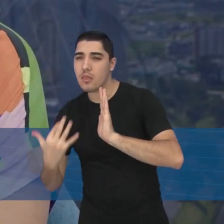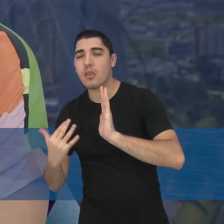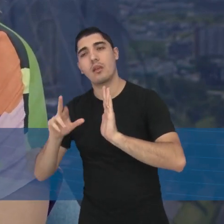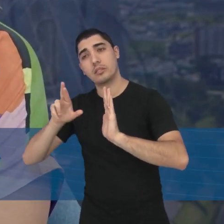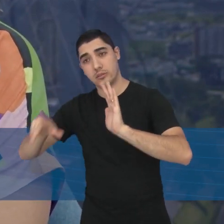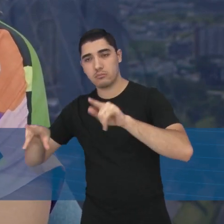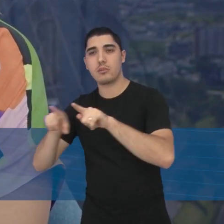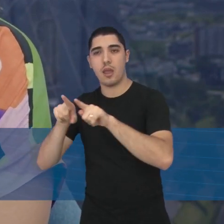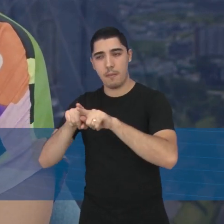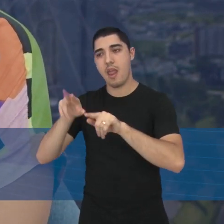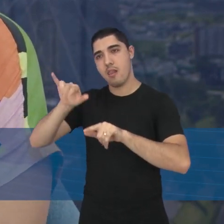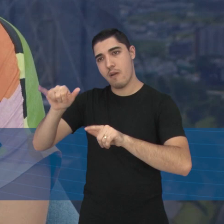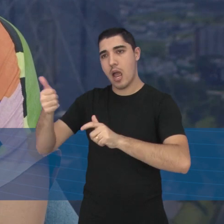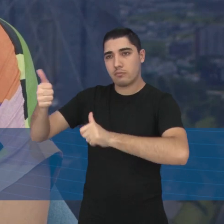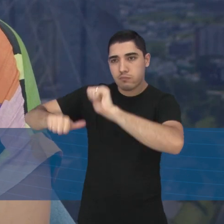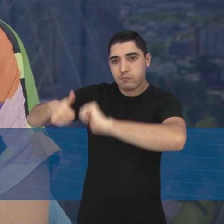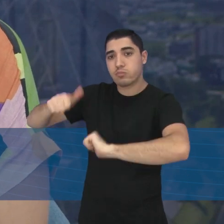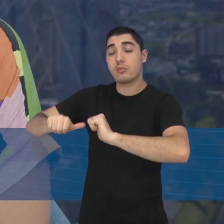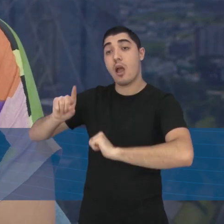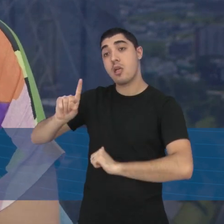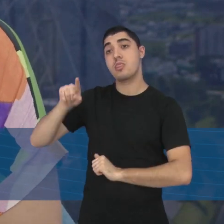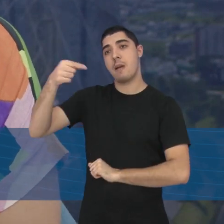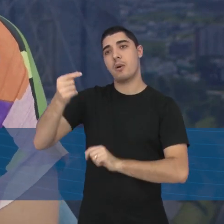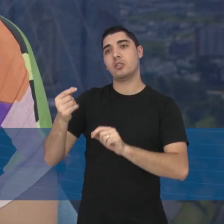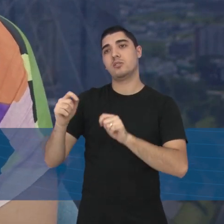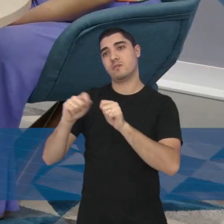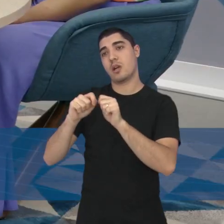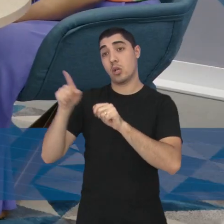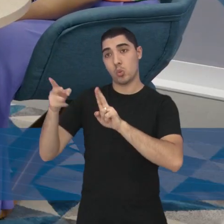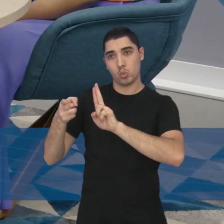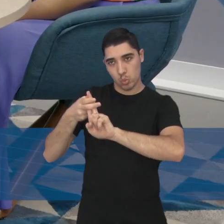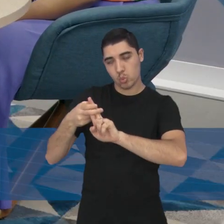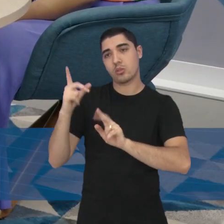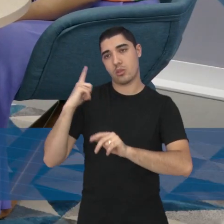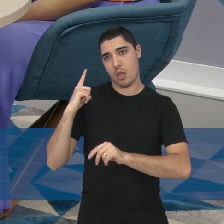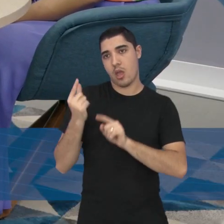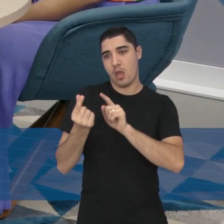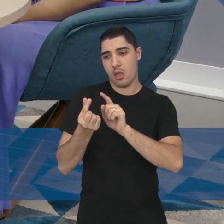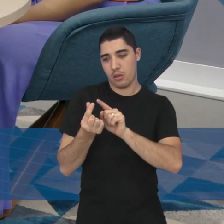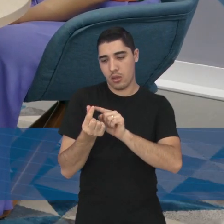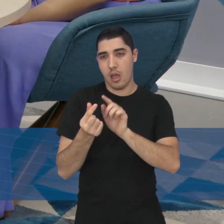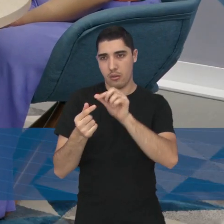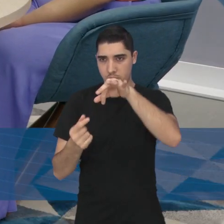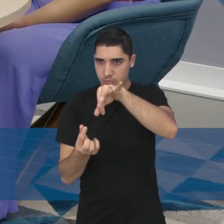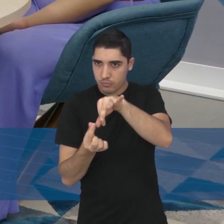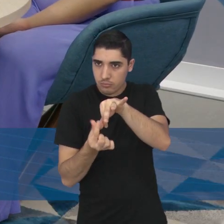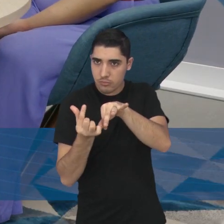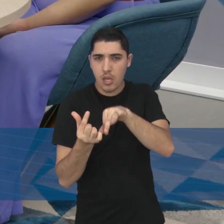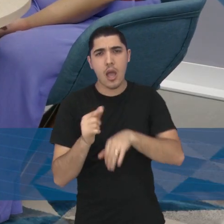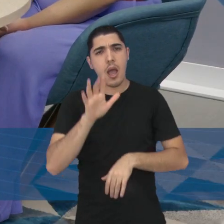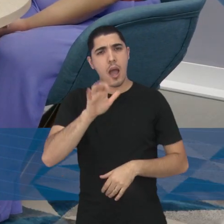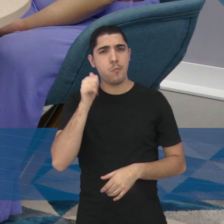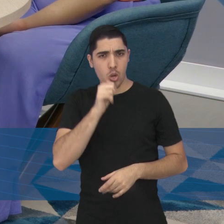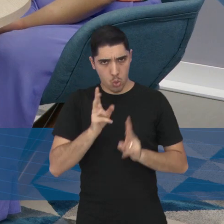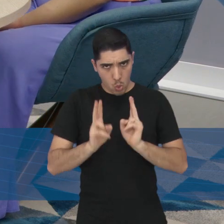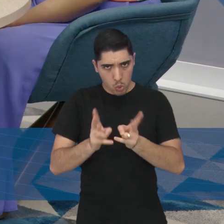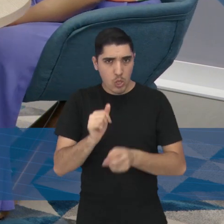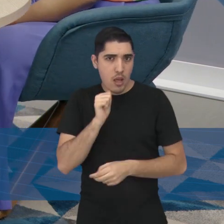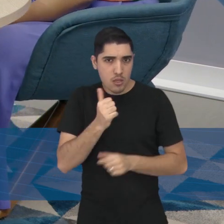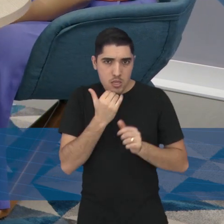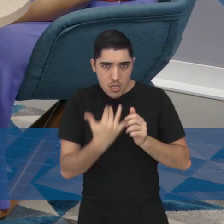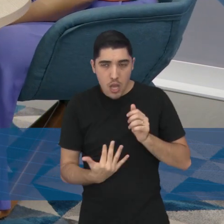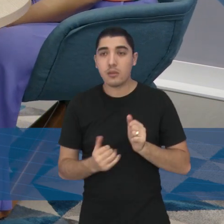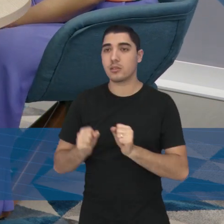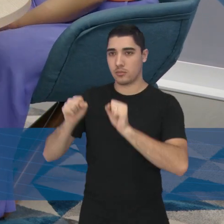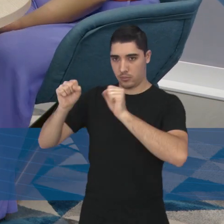nessa consulta, ela coloca o DIU de cobre pelo SUS. Com o DIU de cobre, a mulher continua menstruando, né? Continua. O DIU de cobre é o